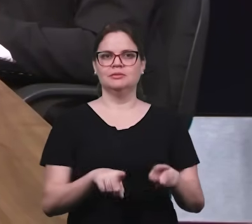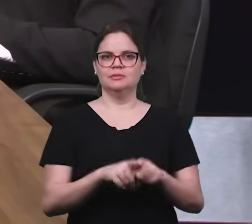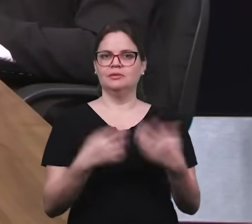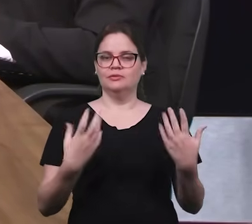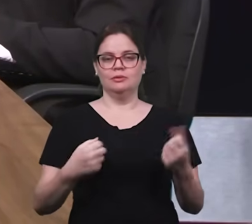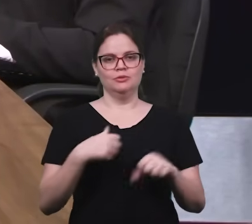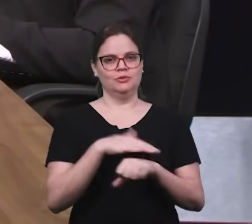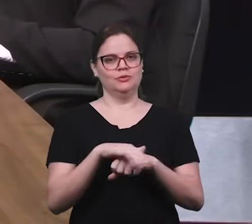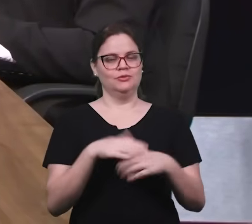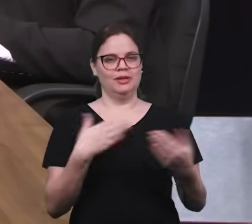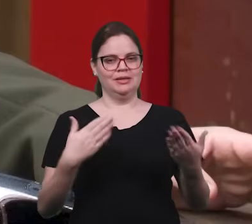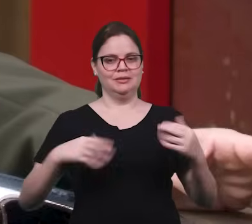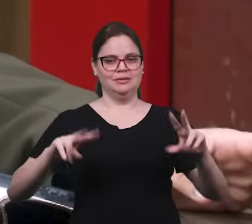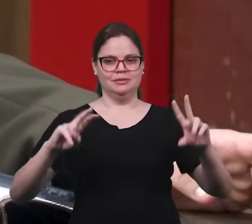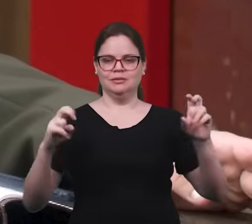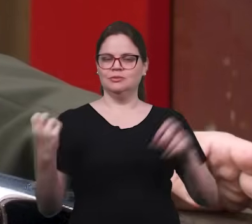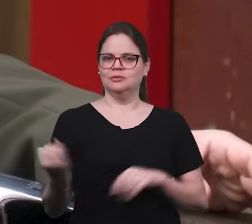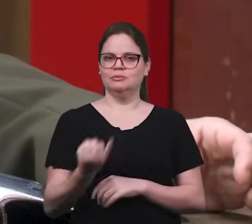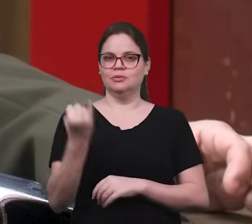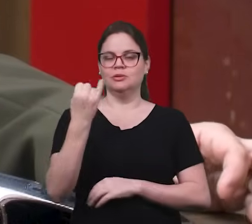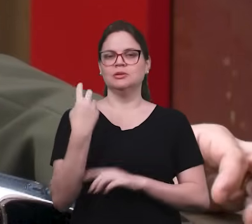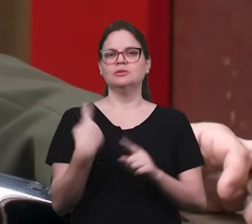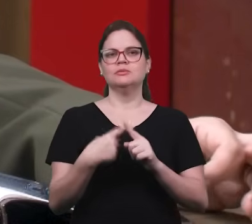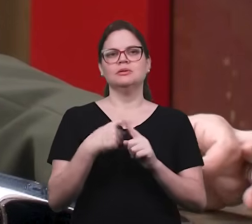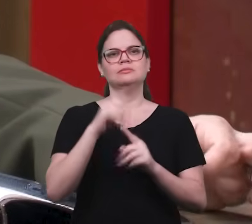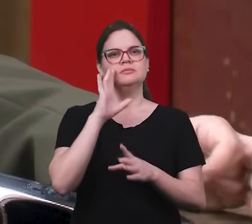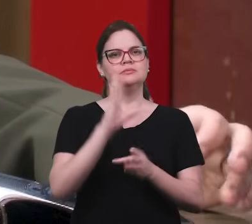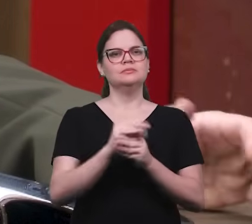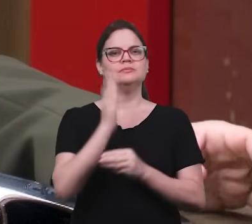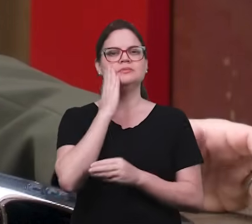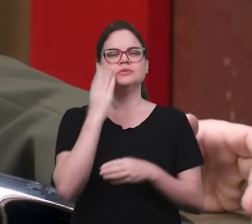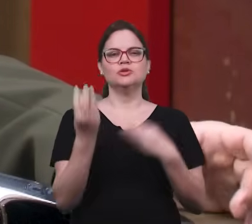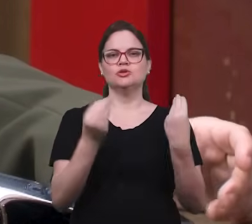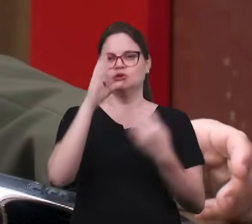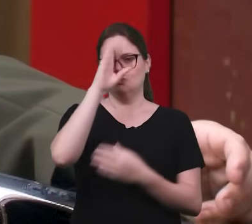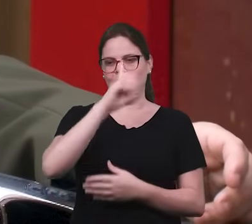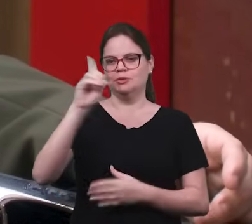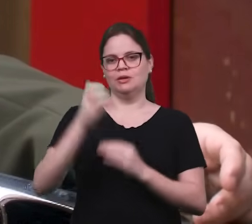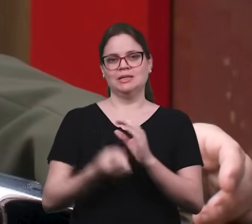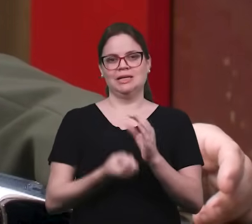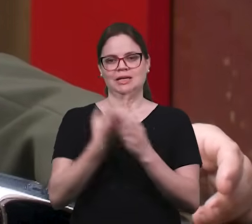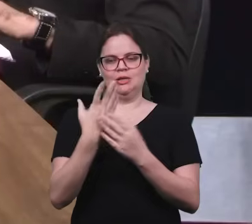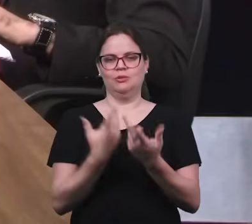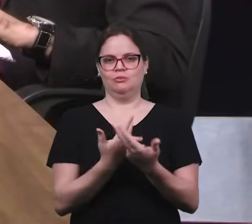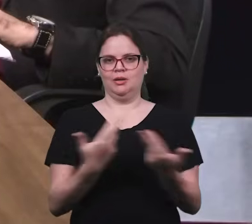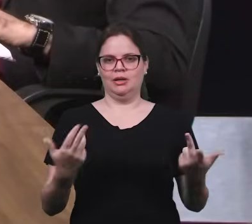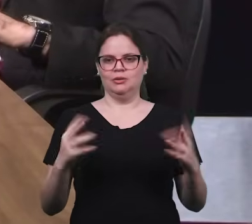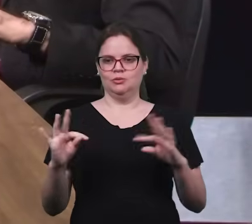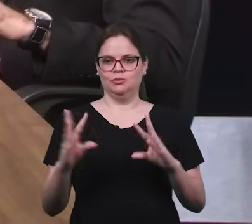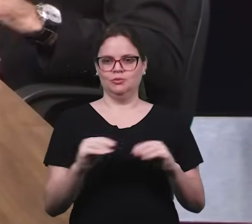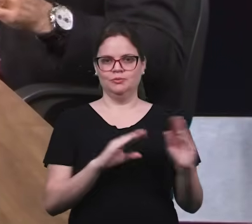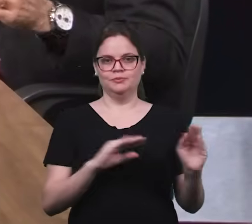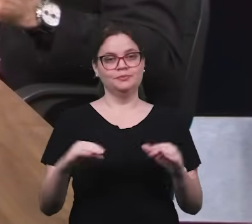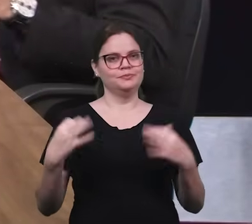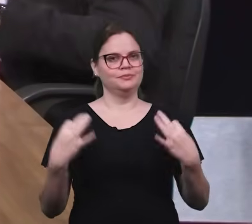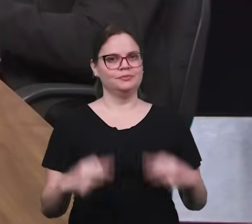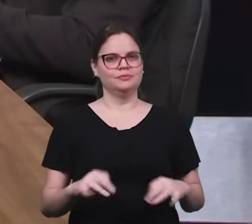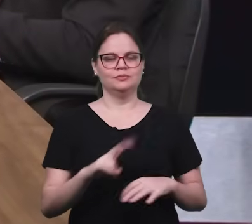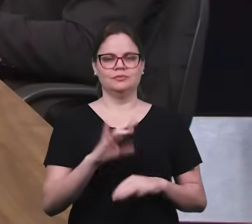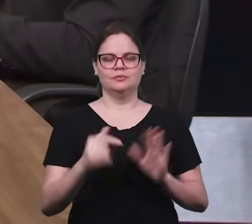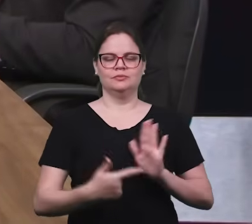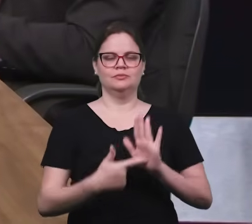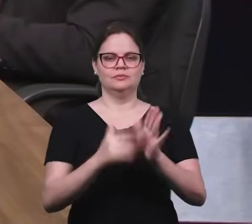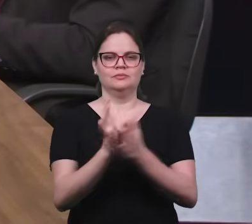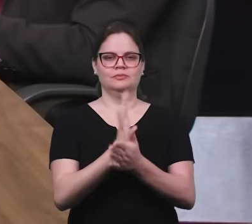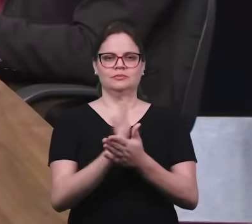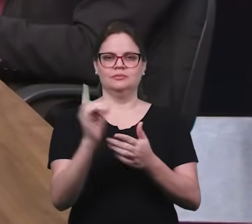tratar desse assunto que é importantíssimo, né? Saber como Deus criou todas as coisas. Exato. Nós vamos trazer, aspectos